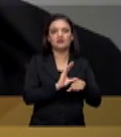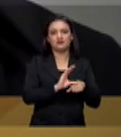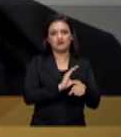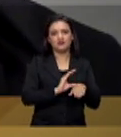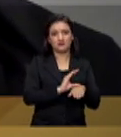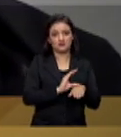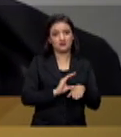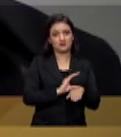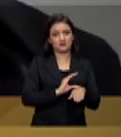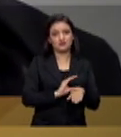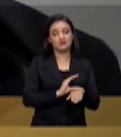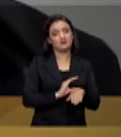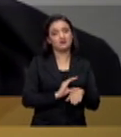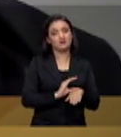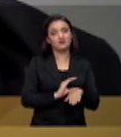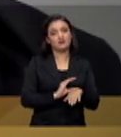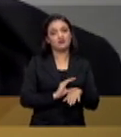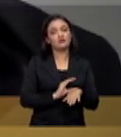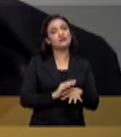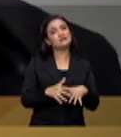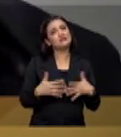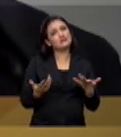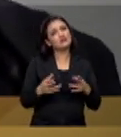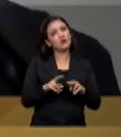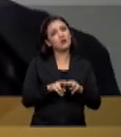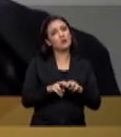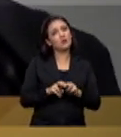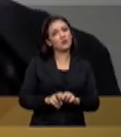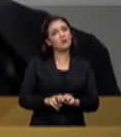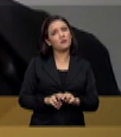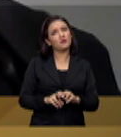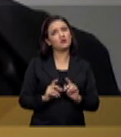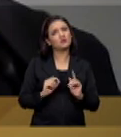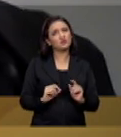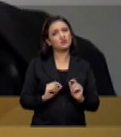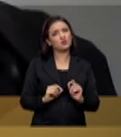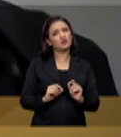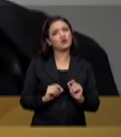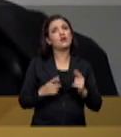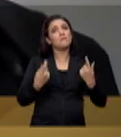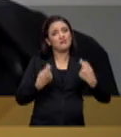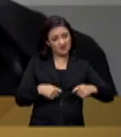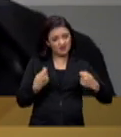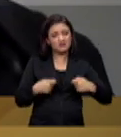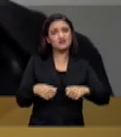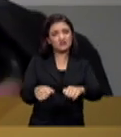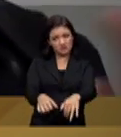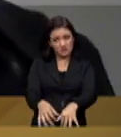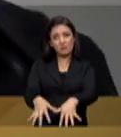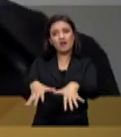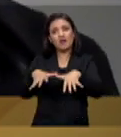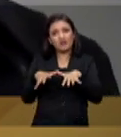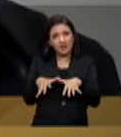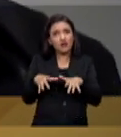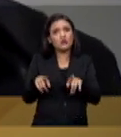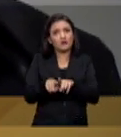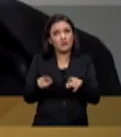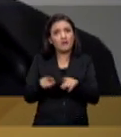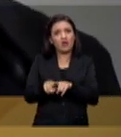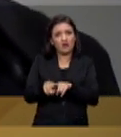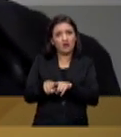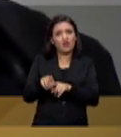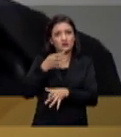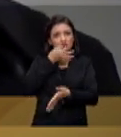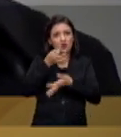de fato, tem que haver, a meu ver, um pronunciamento do plenário. Aqui não se está mandando